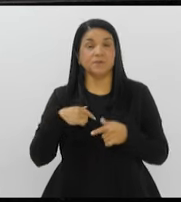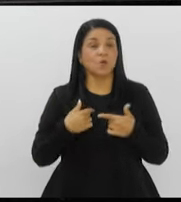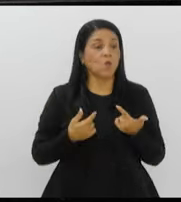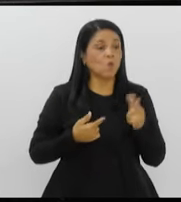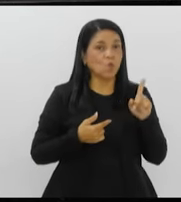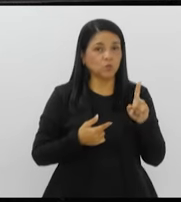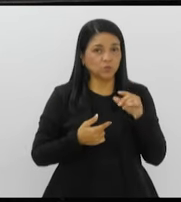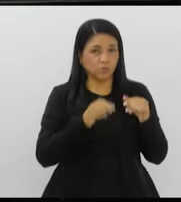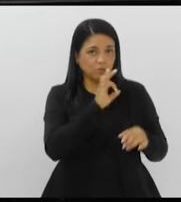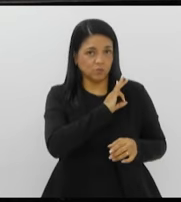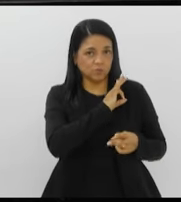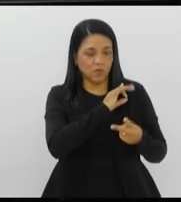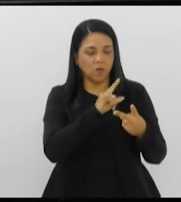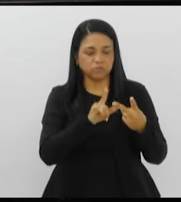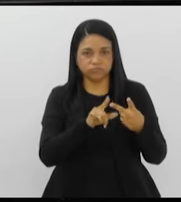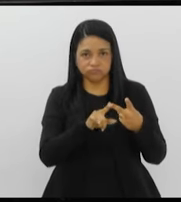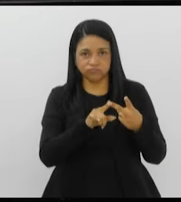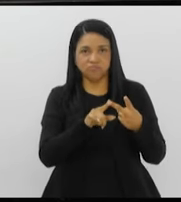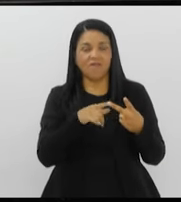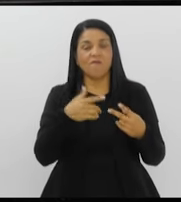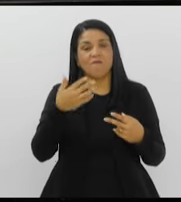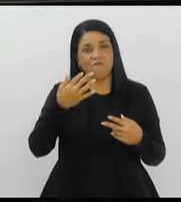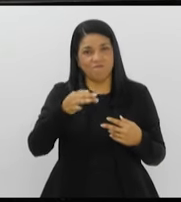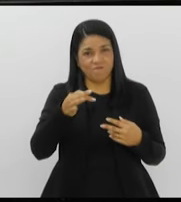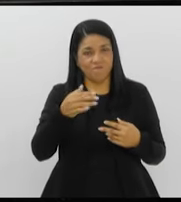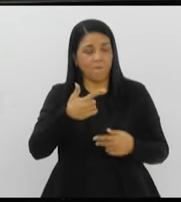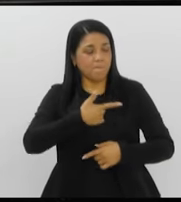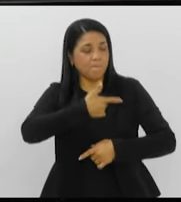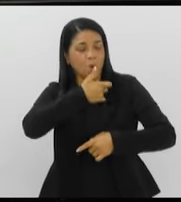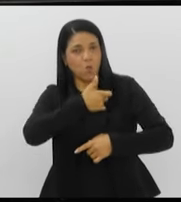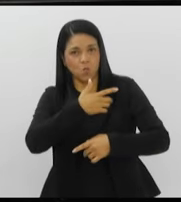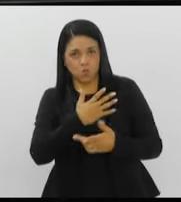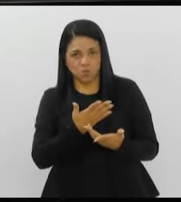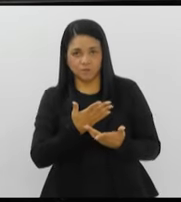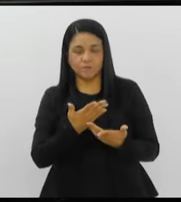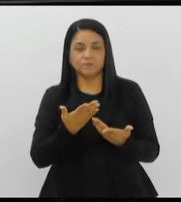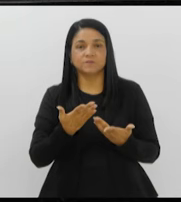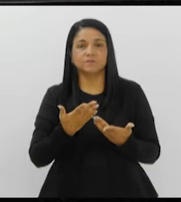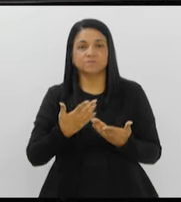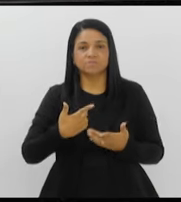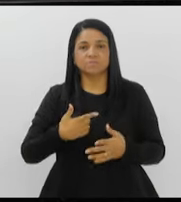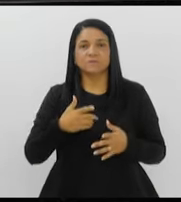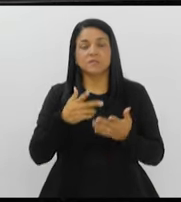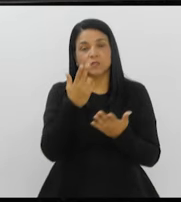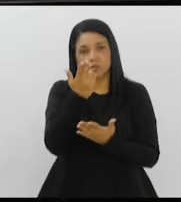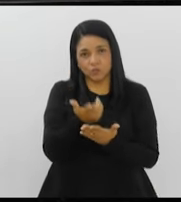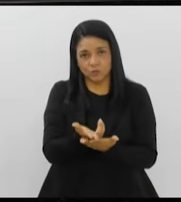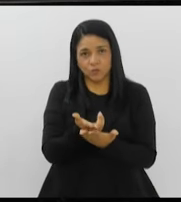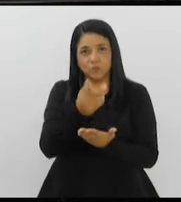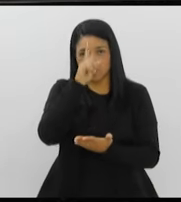foi gravemente ferido e, nesse momento, encontra-se hospitalizado.